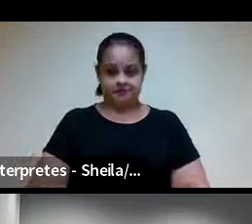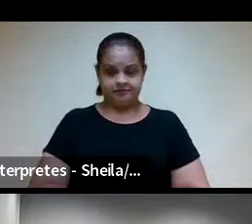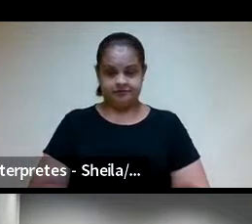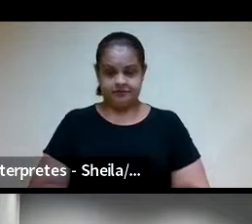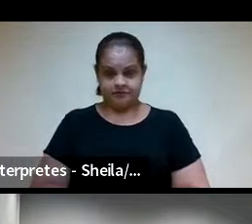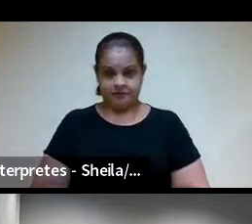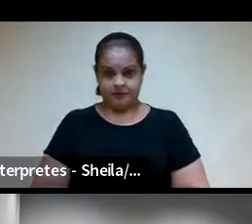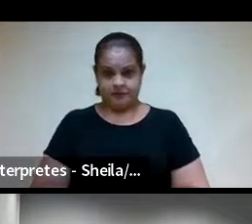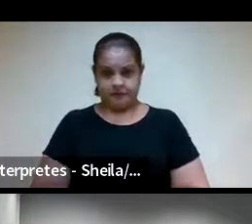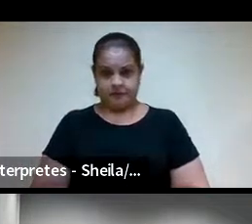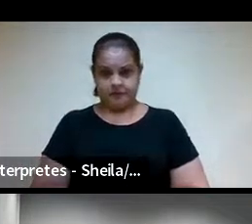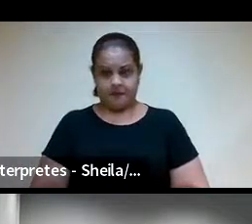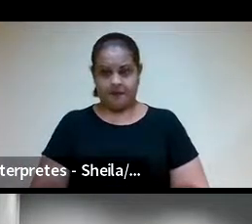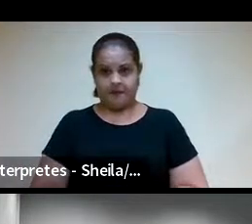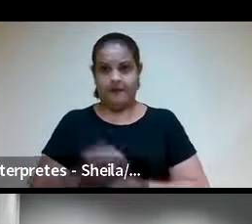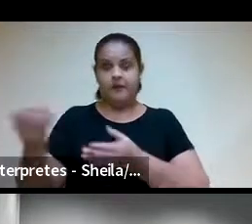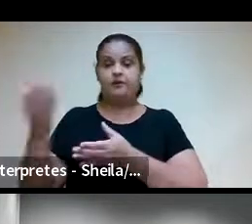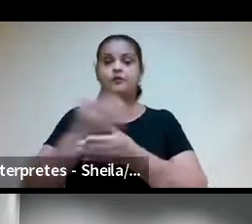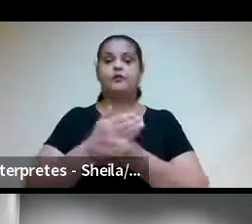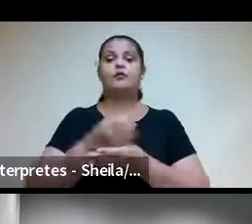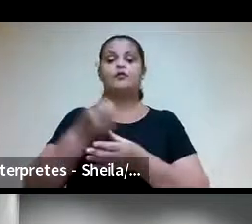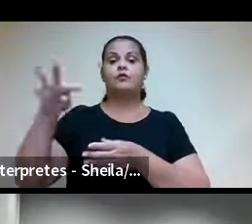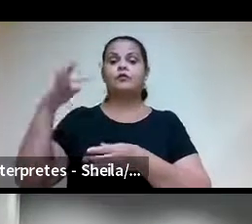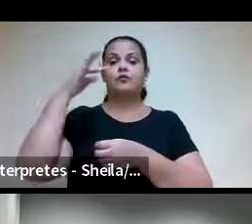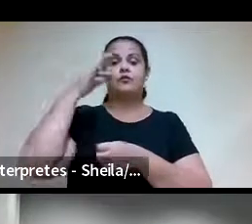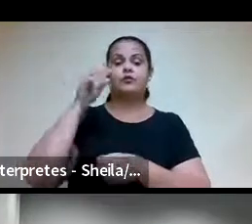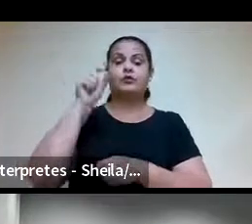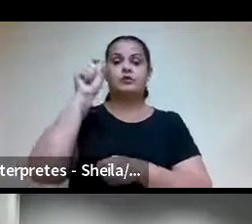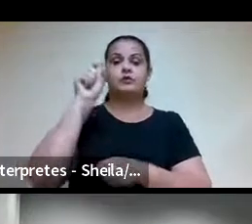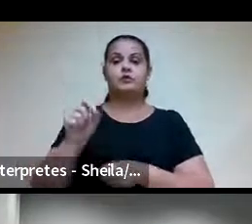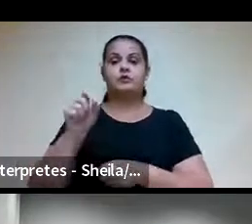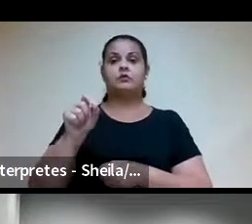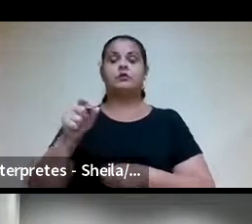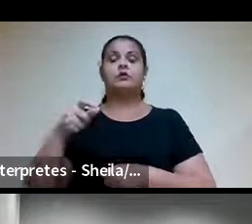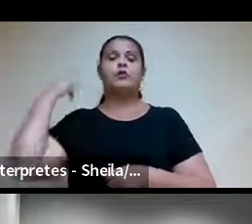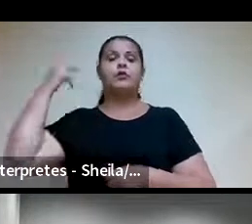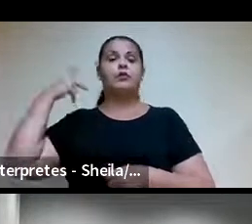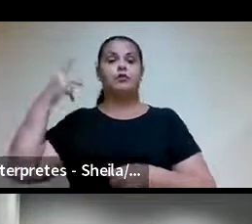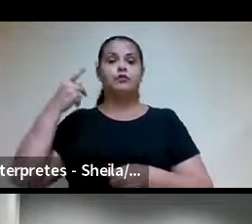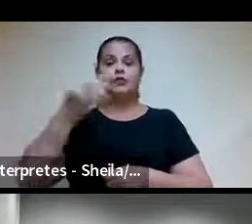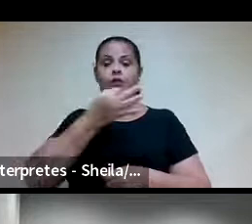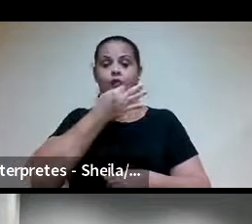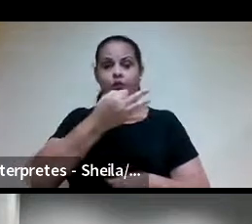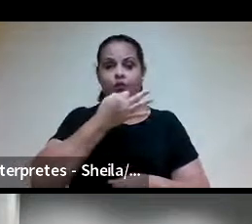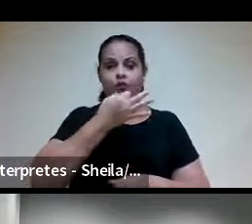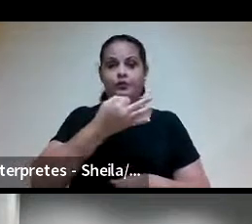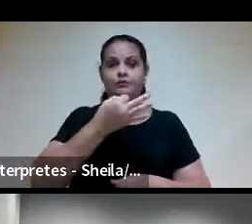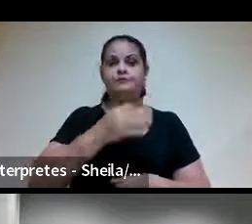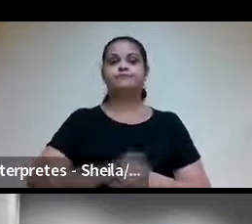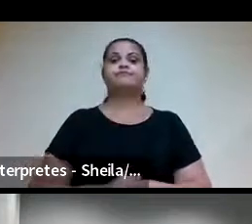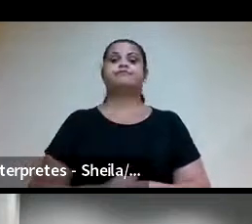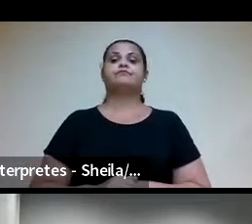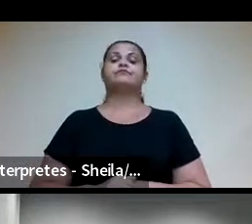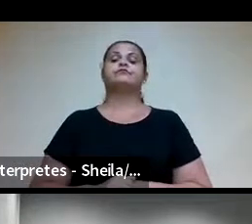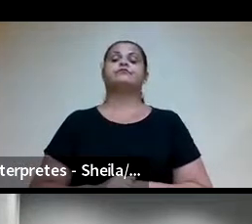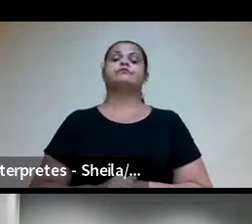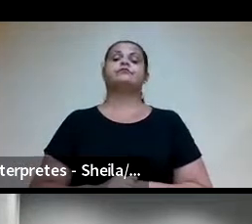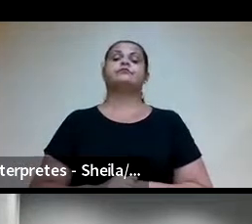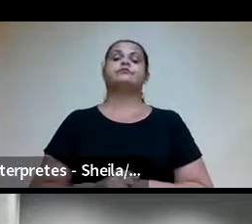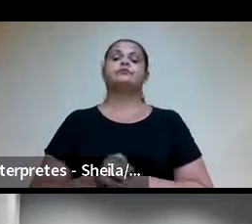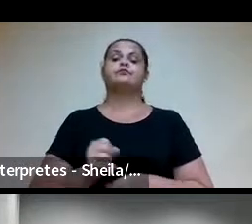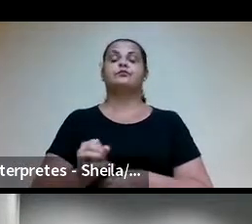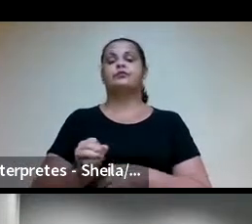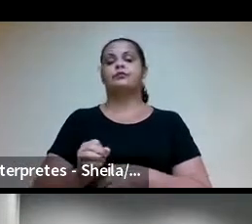em branco. Com vista dos autos, a Procuradoria Regional Eleitoral opinou no mesmo sentido do órgão técnico, isto é,